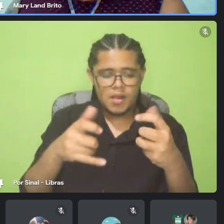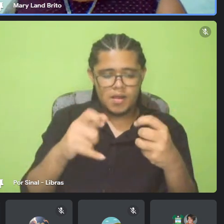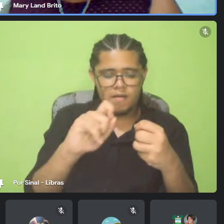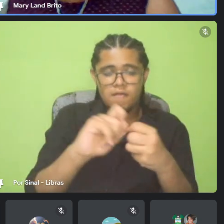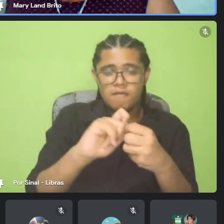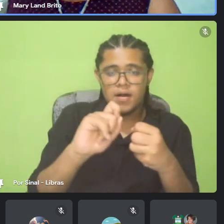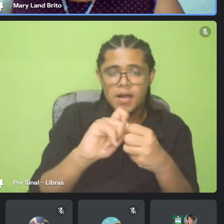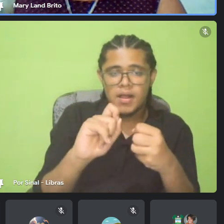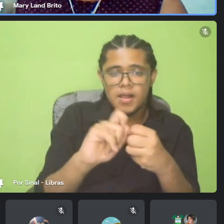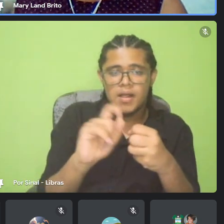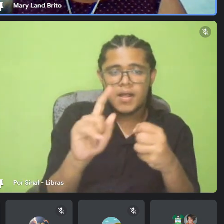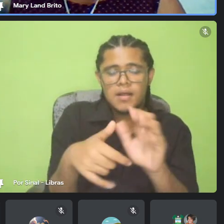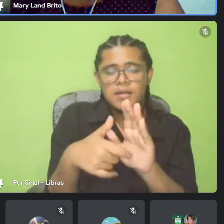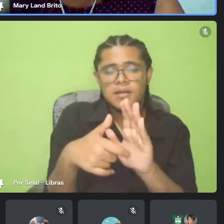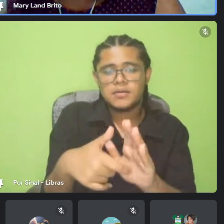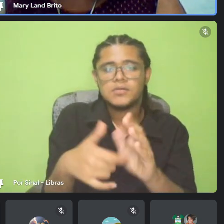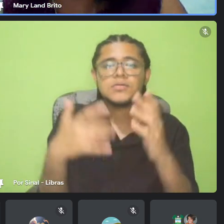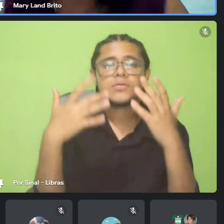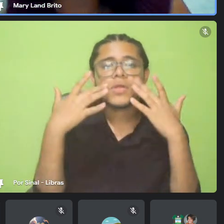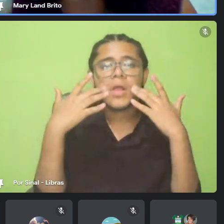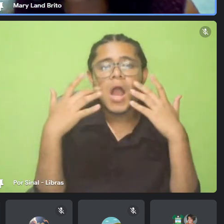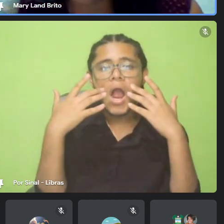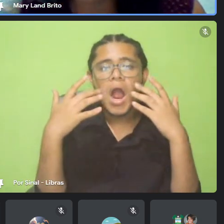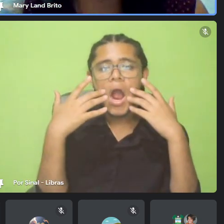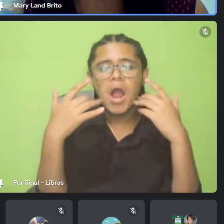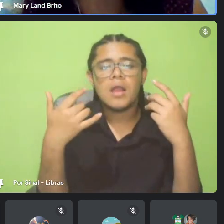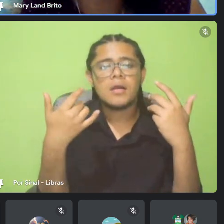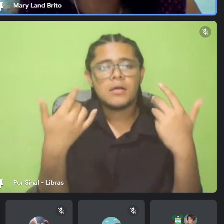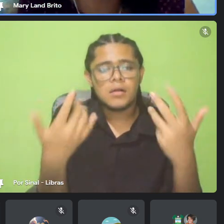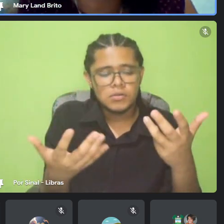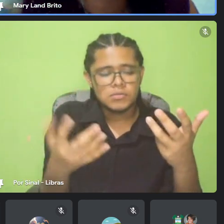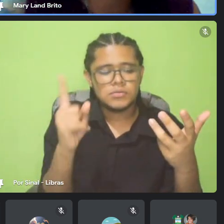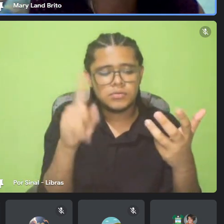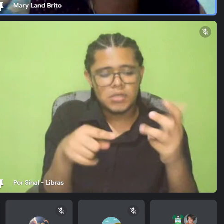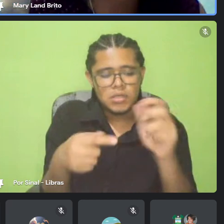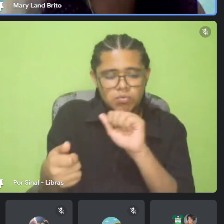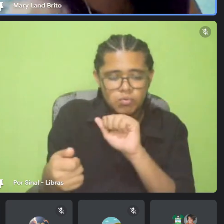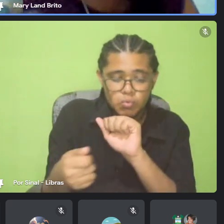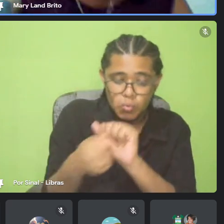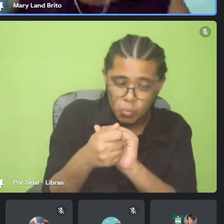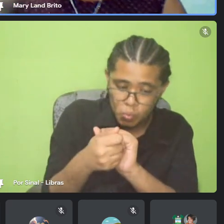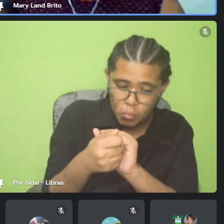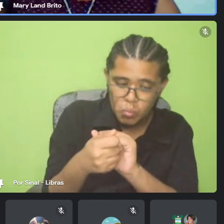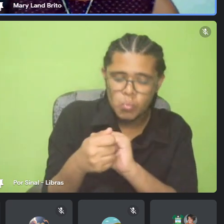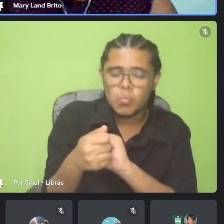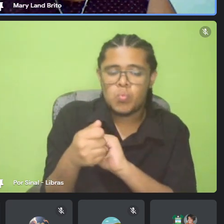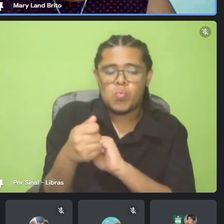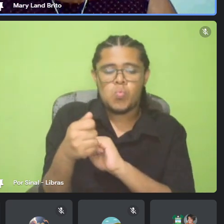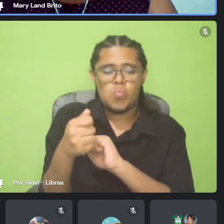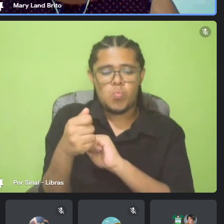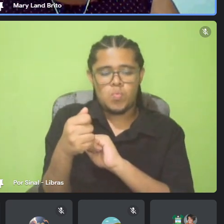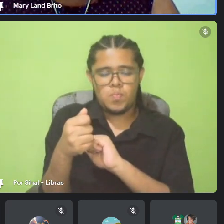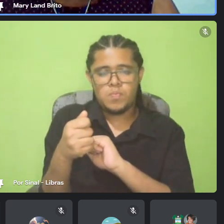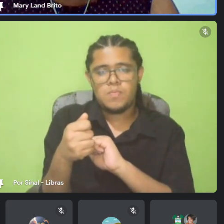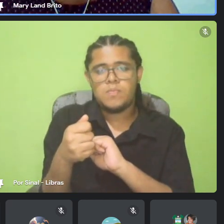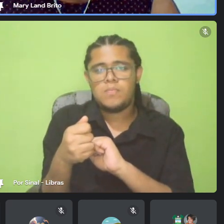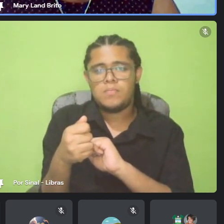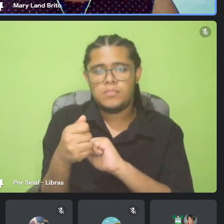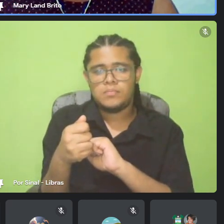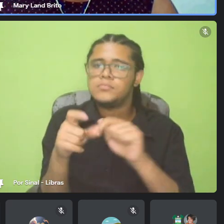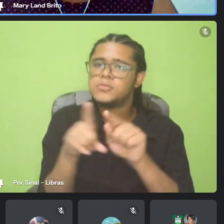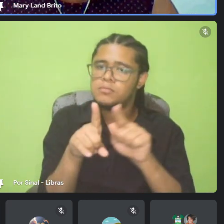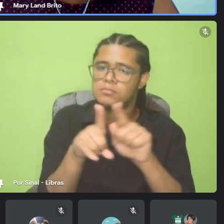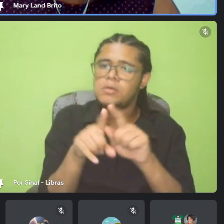bota esse projeto, se juntem, meirem, se junta aí, para com o Vanilson, sentem,